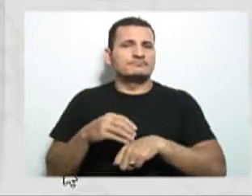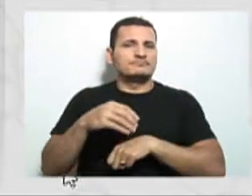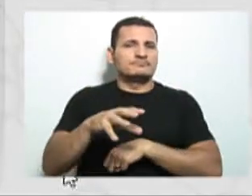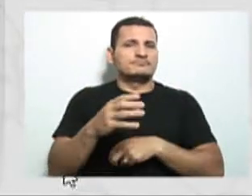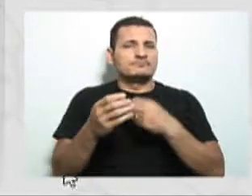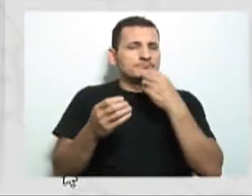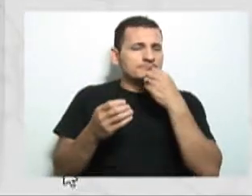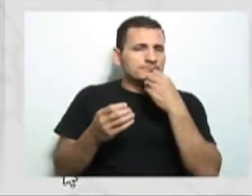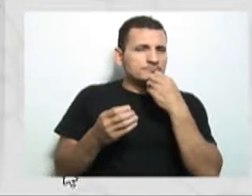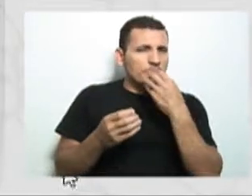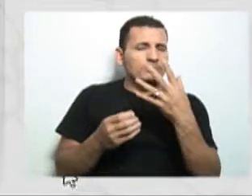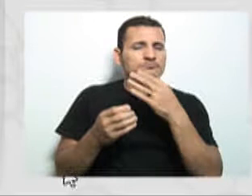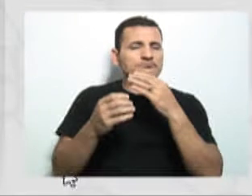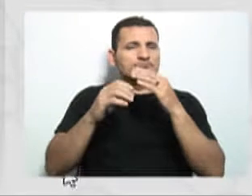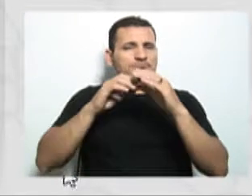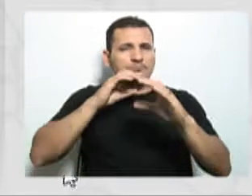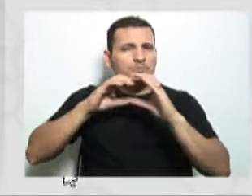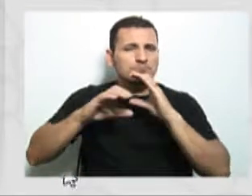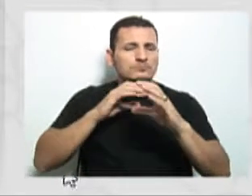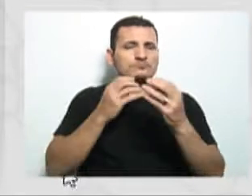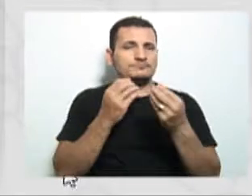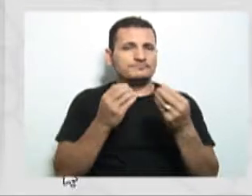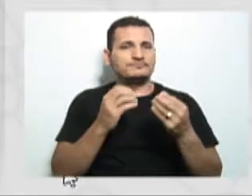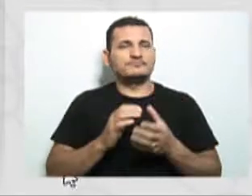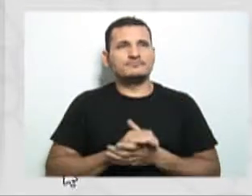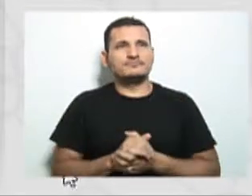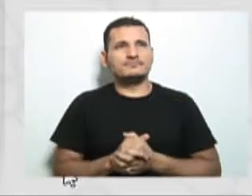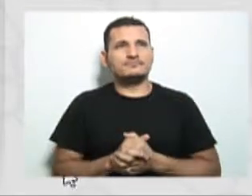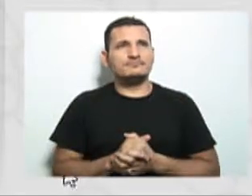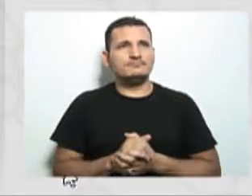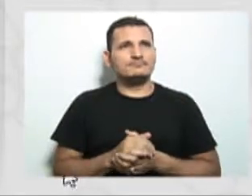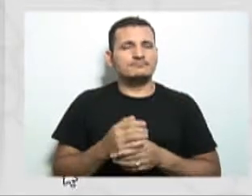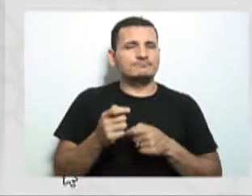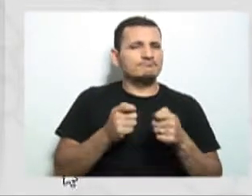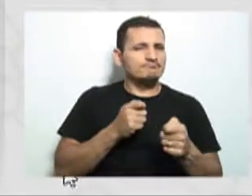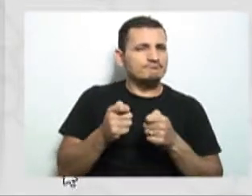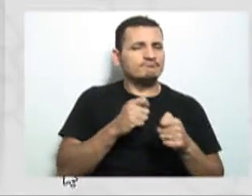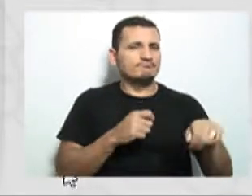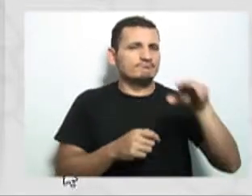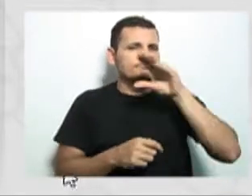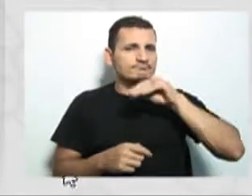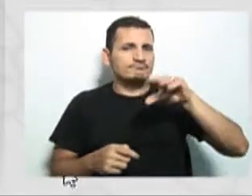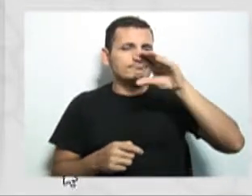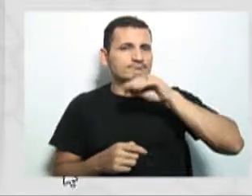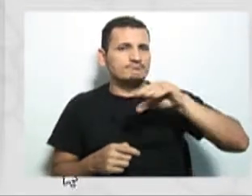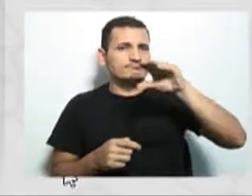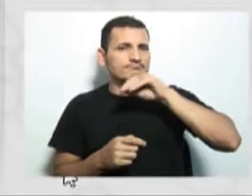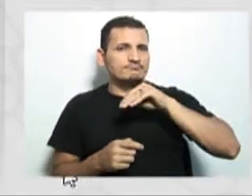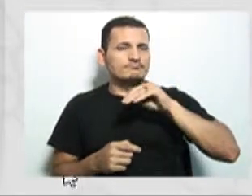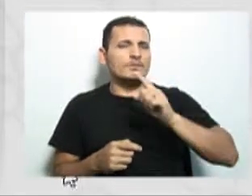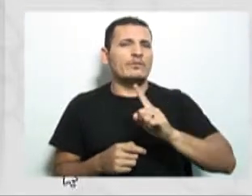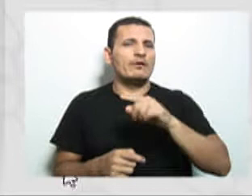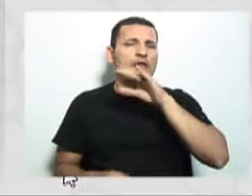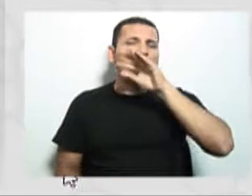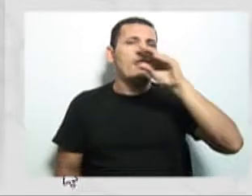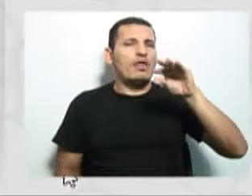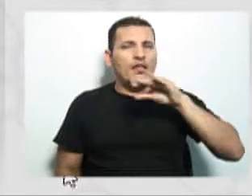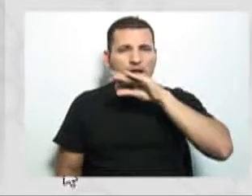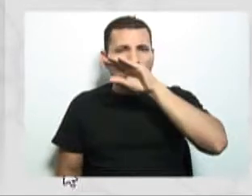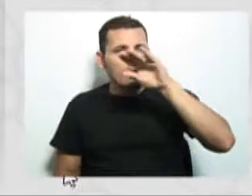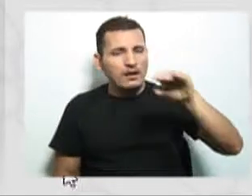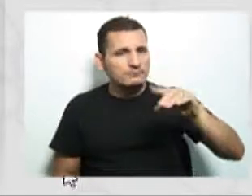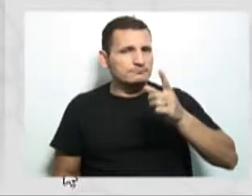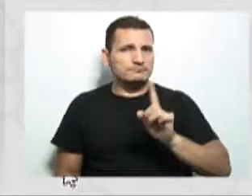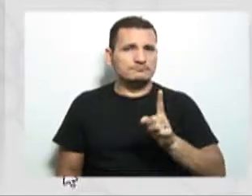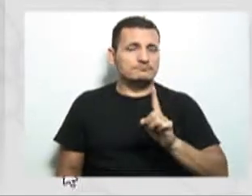ser um bom comunicador. Olha aí, primeira, controlar a fala, né? Não saia aí falando demais. E